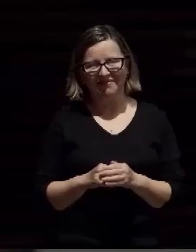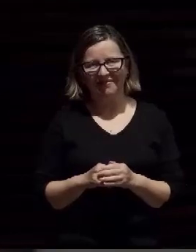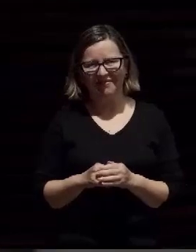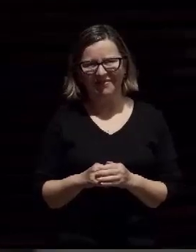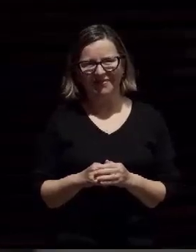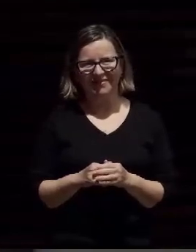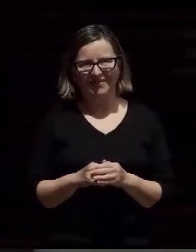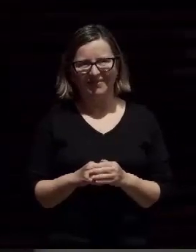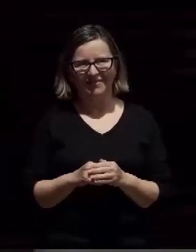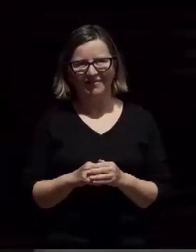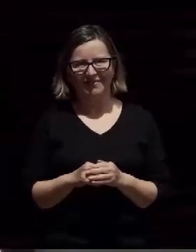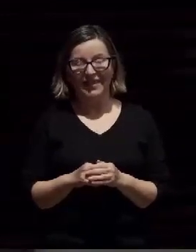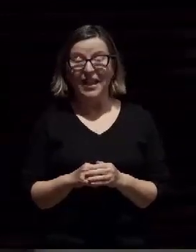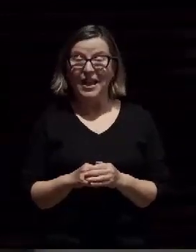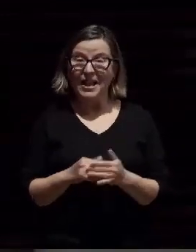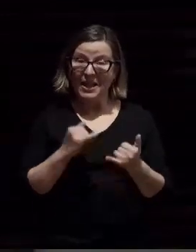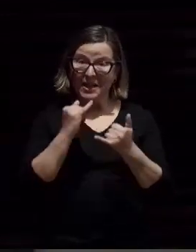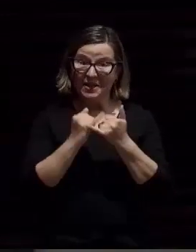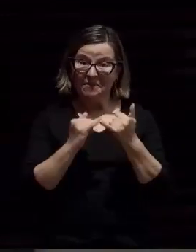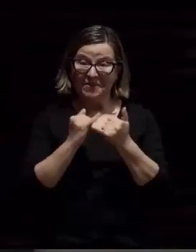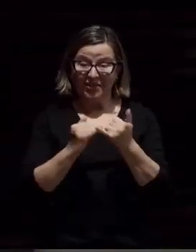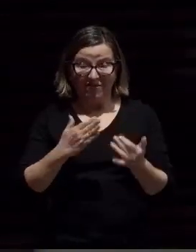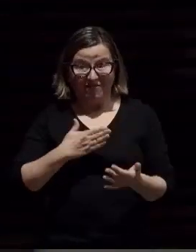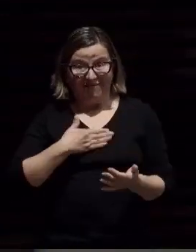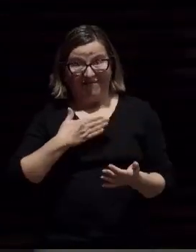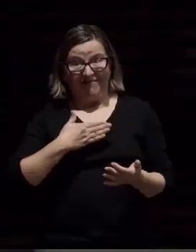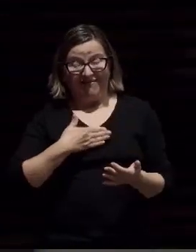parece surpreendente